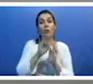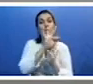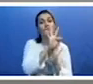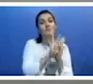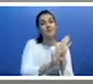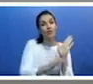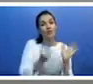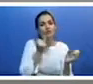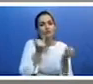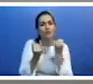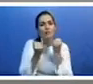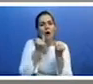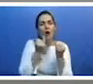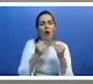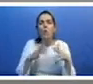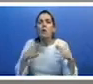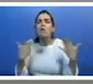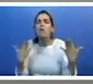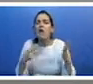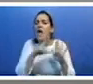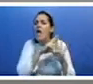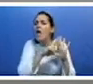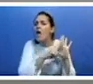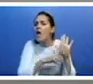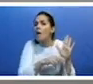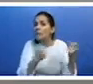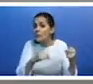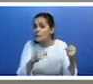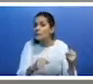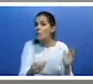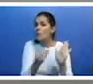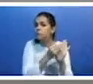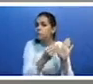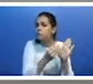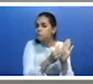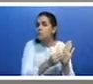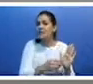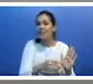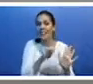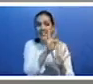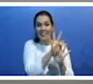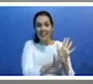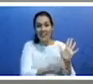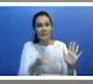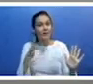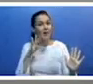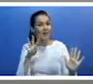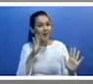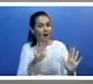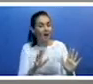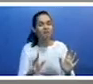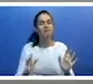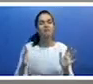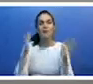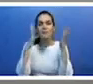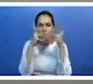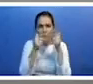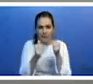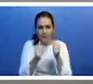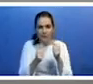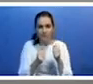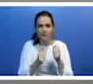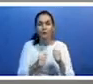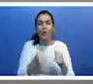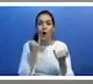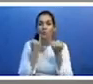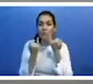informativo, quais são as regrinhas que nós precisamos obedecer para ficar um texto bonito, um texto legal e com as